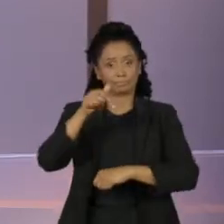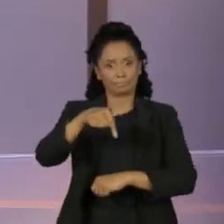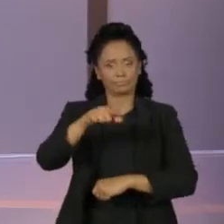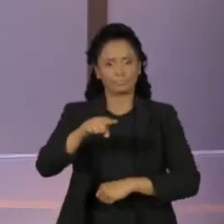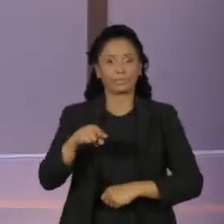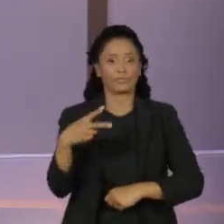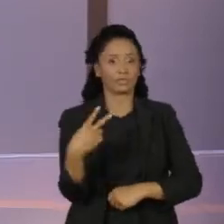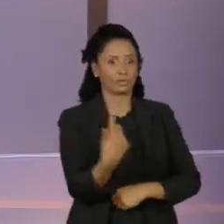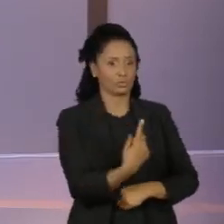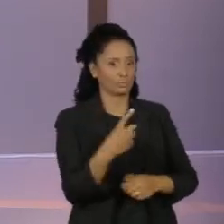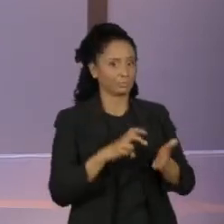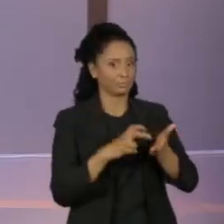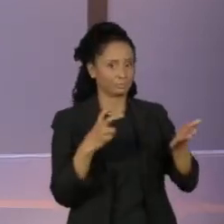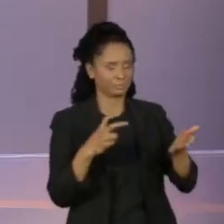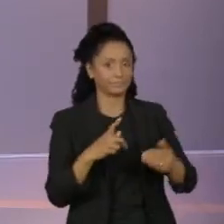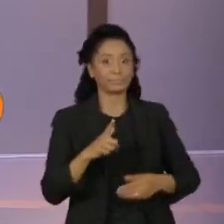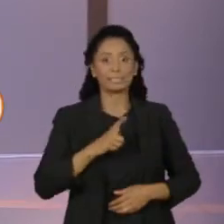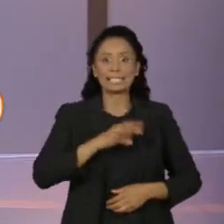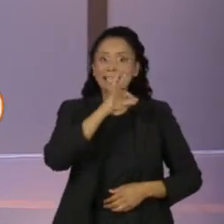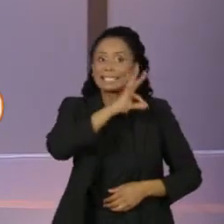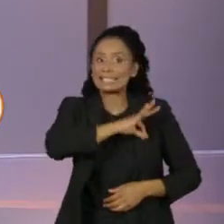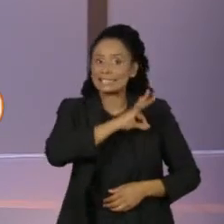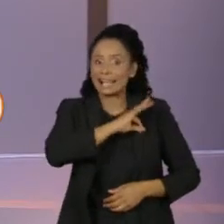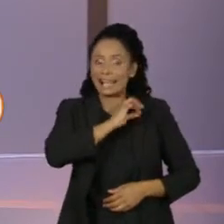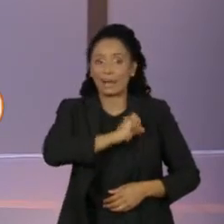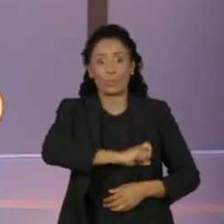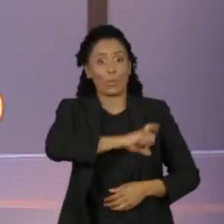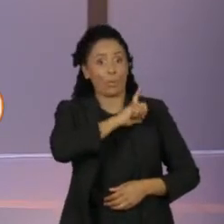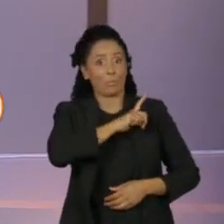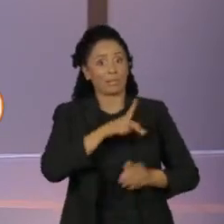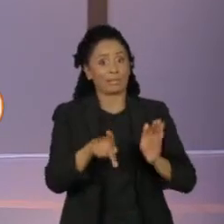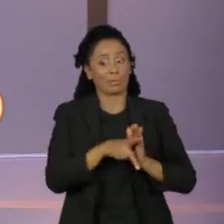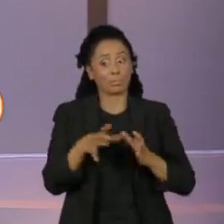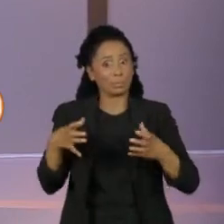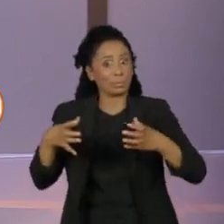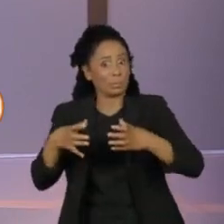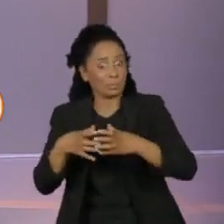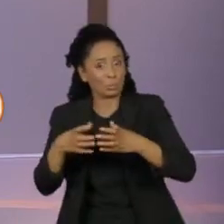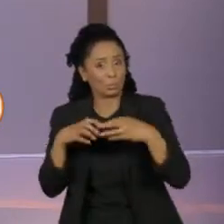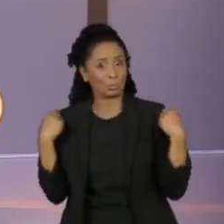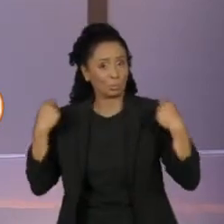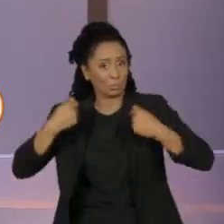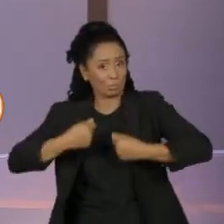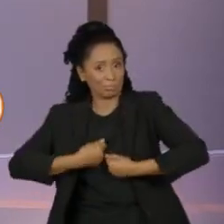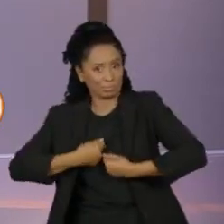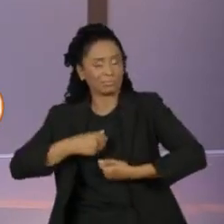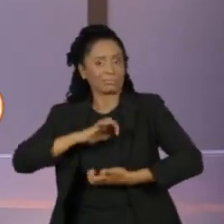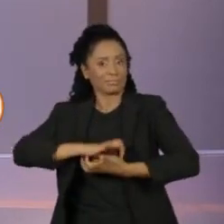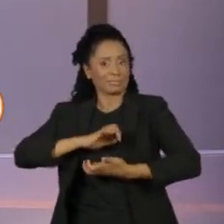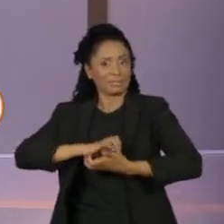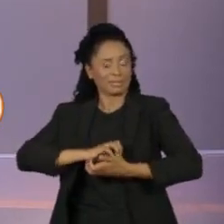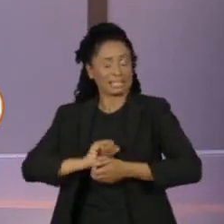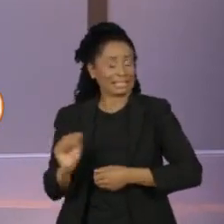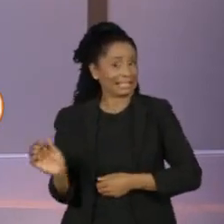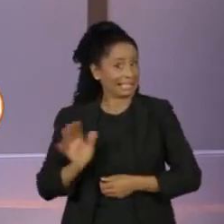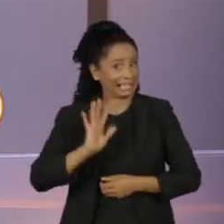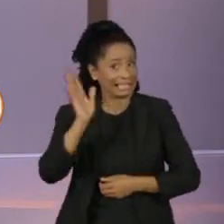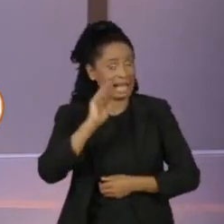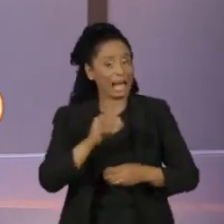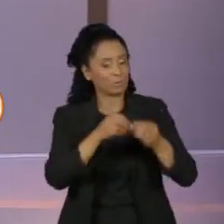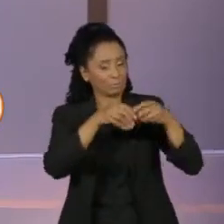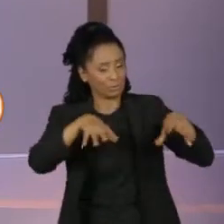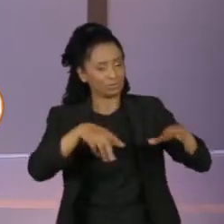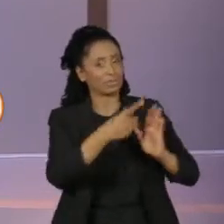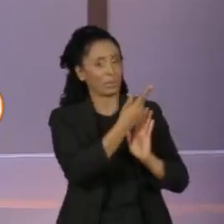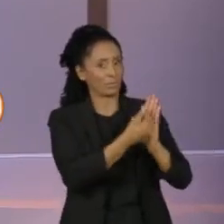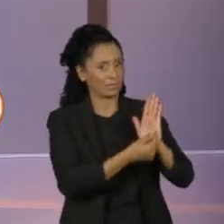O reajuste nos próprios salários, aprovado pelos ministros do Supremo Tribunal Federal, vai custar bilhões aos